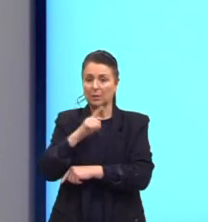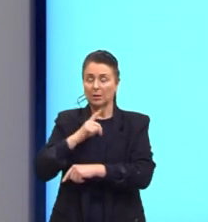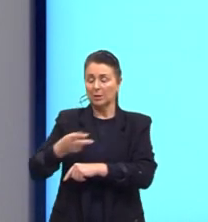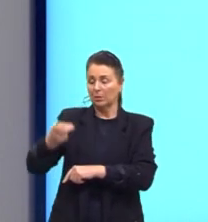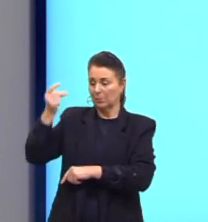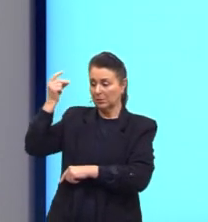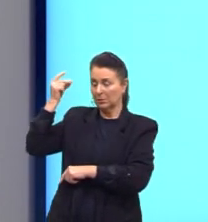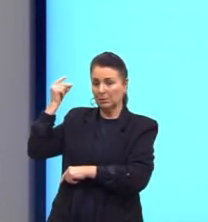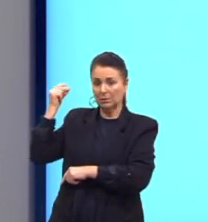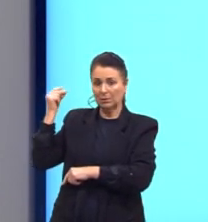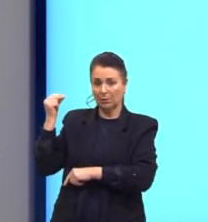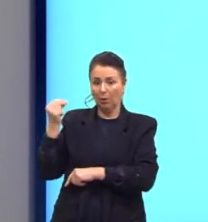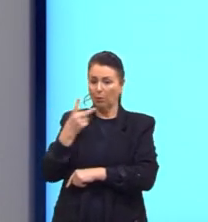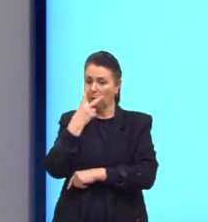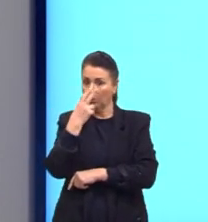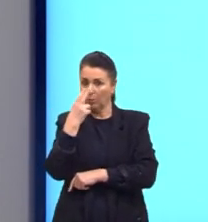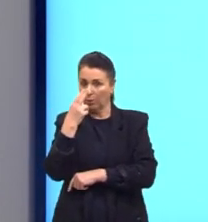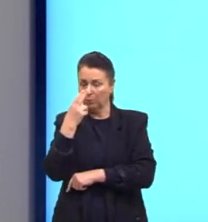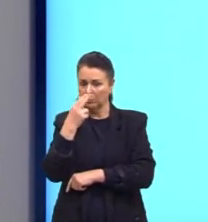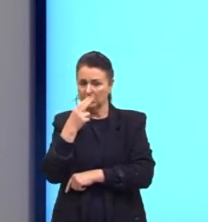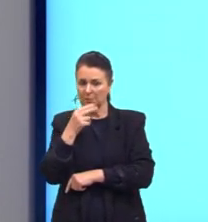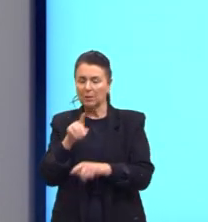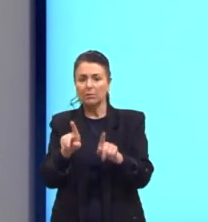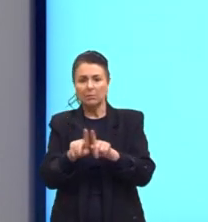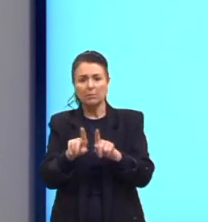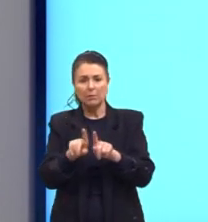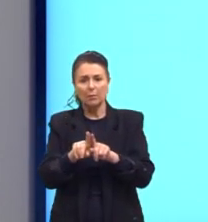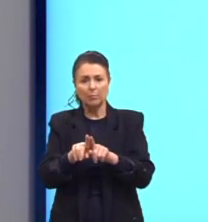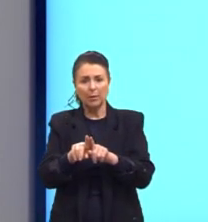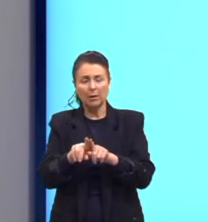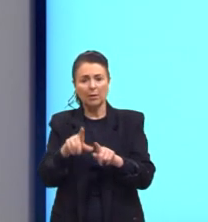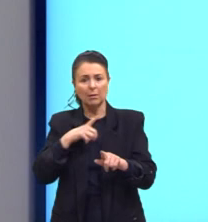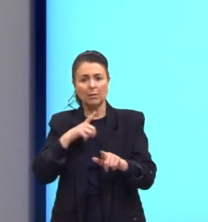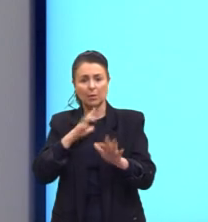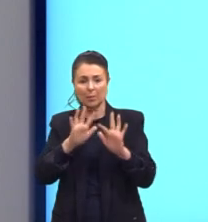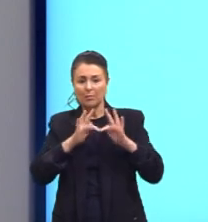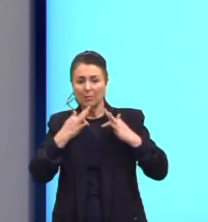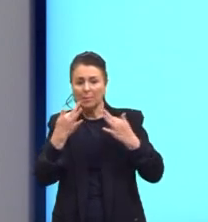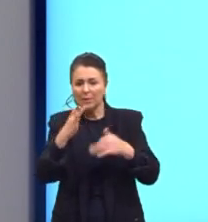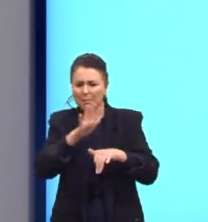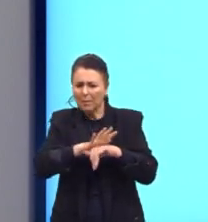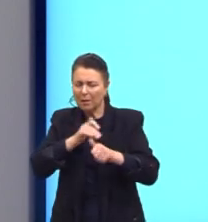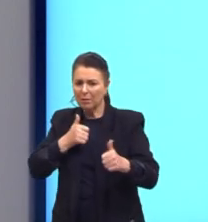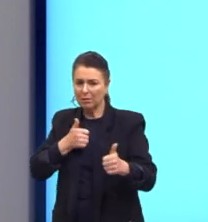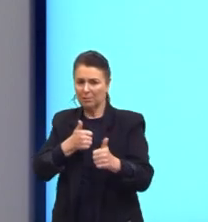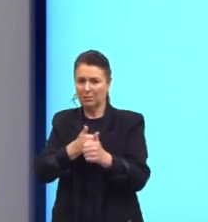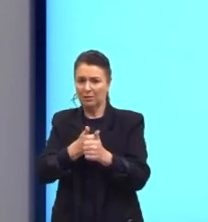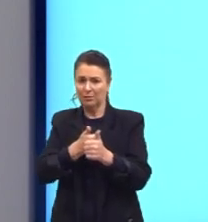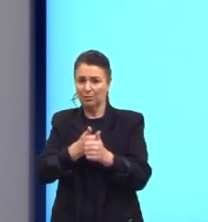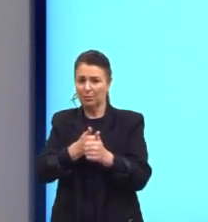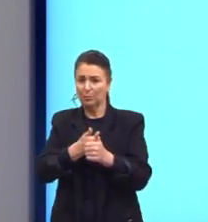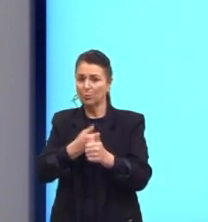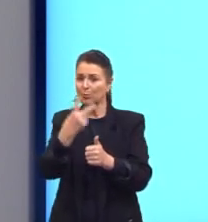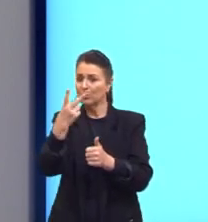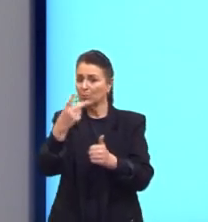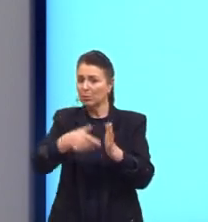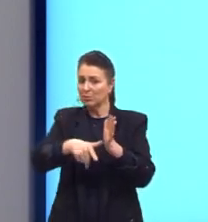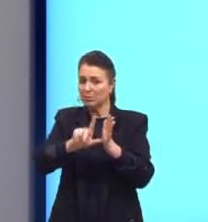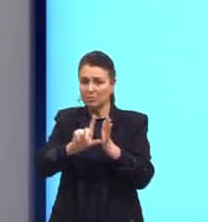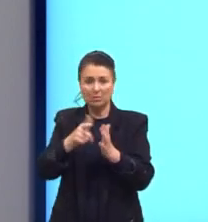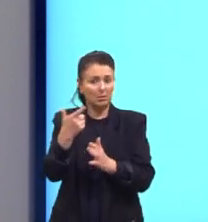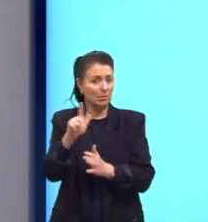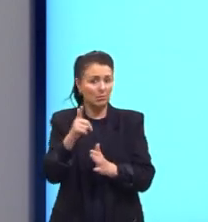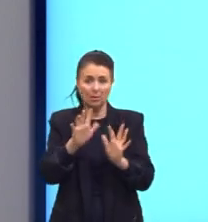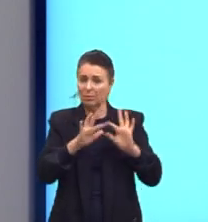ancestral comum eles são mais aparentados do que o golfinho e o tubarão porque eles não tem